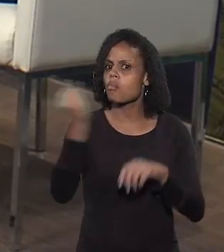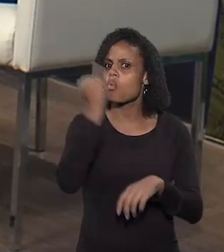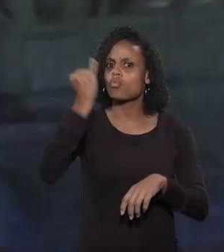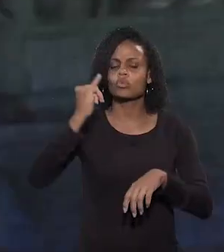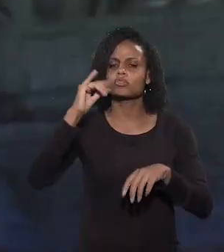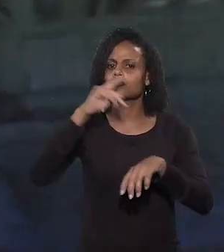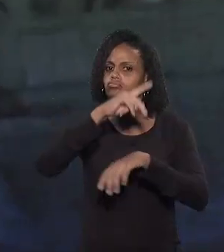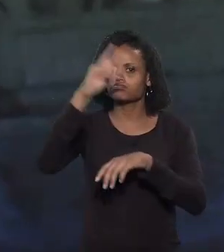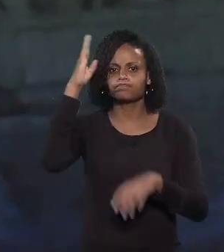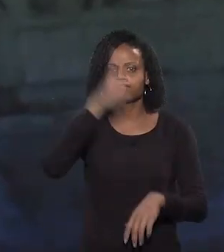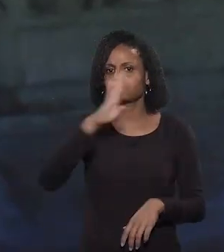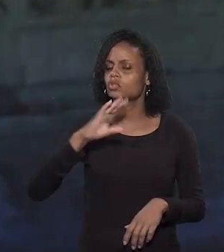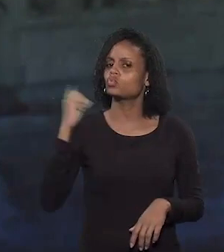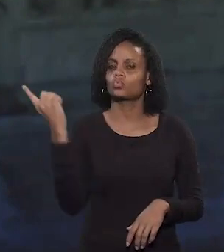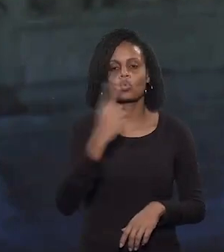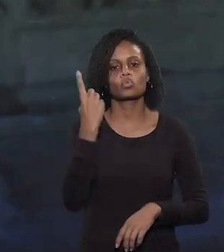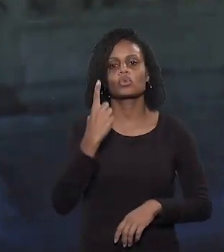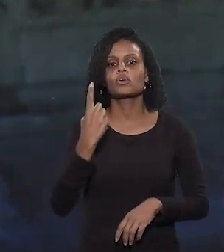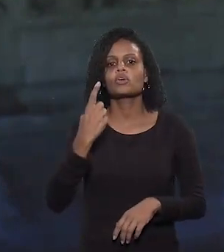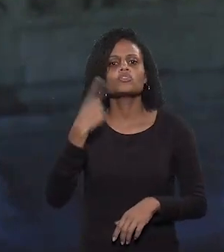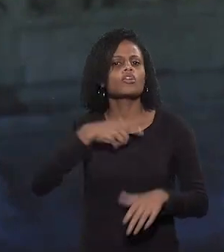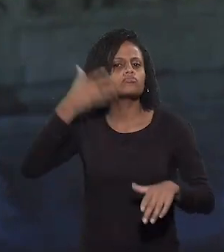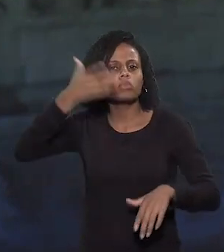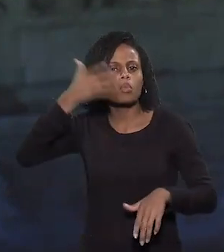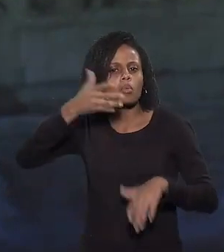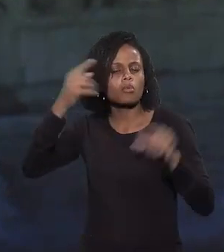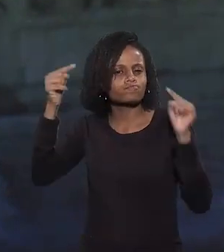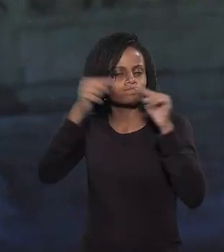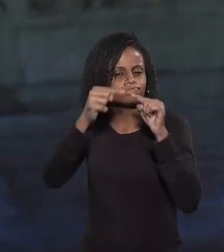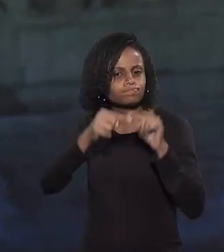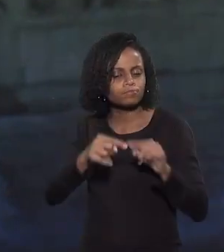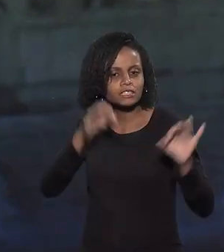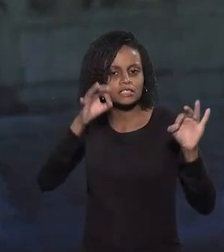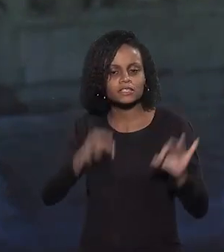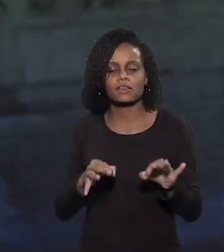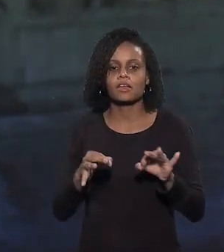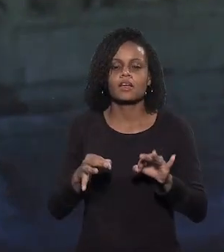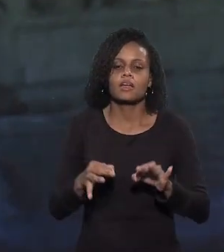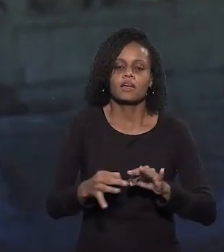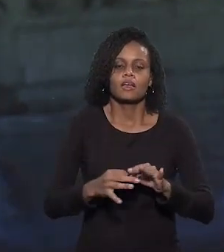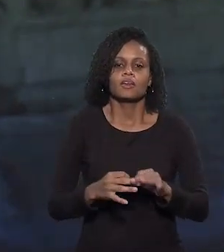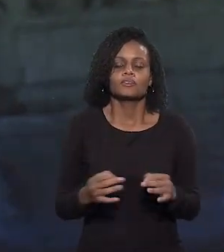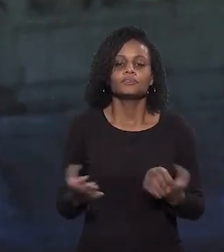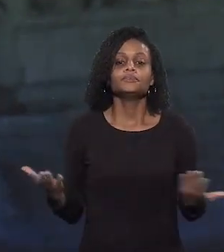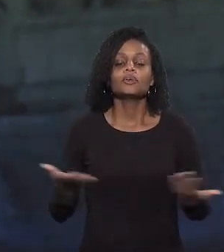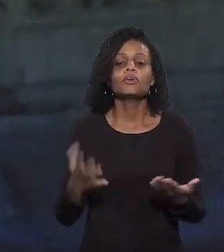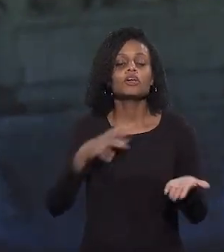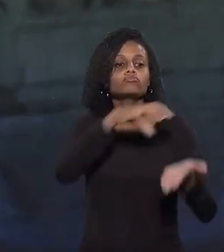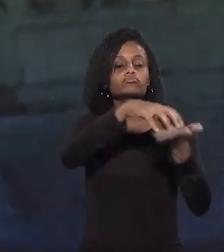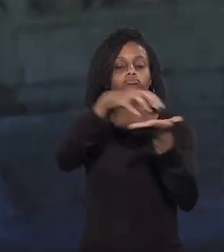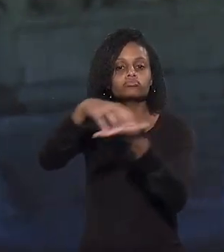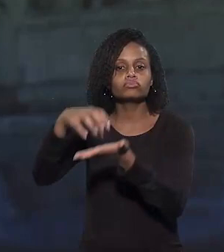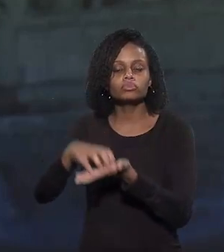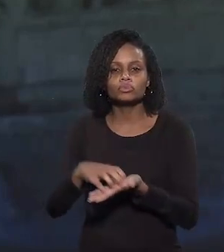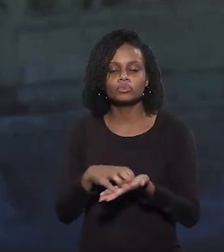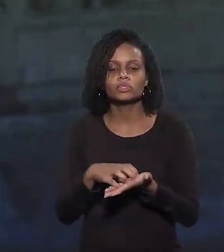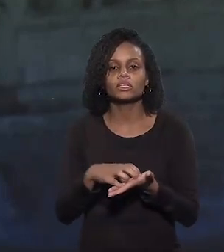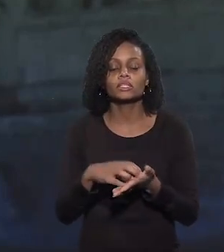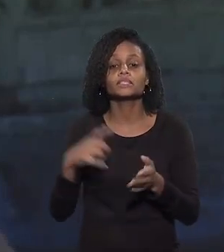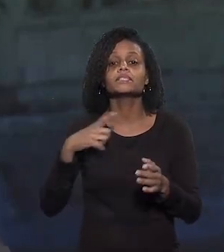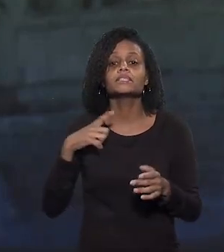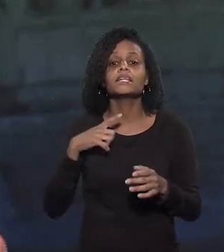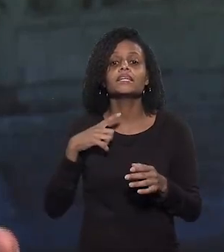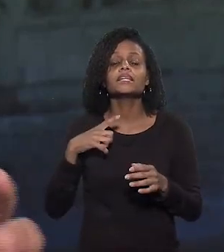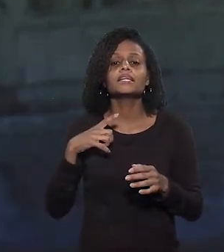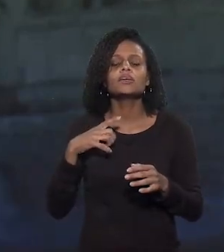tão importante para o Brasil, né? Afinamos esse discurso agora e mais do que nunca essas comunidades que historicamente